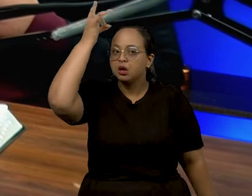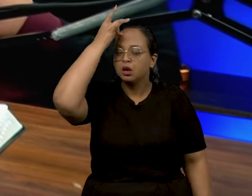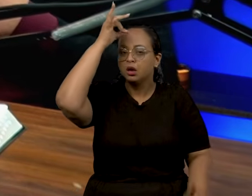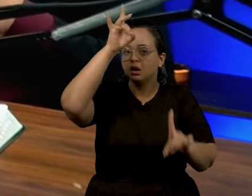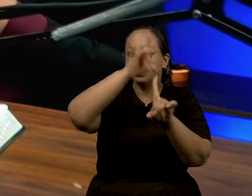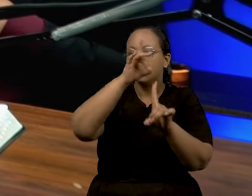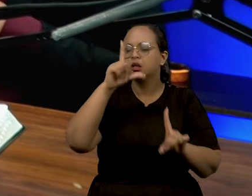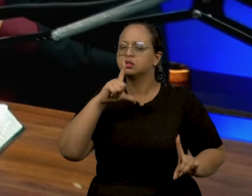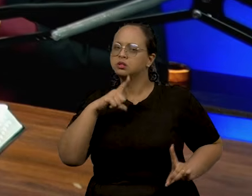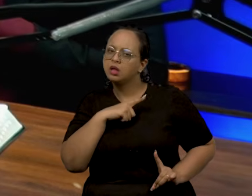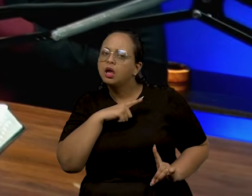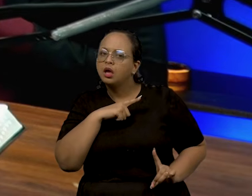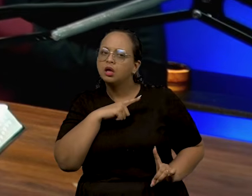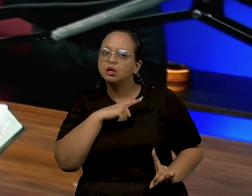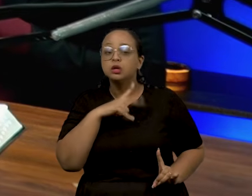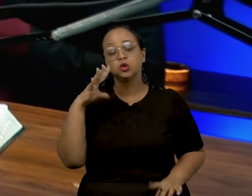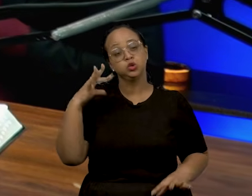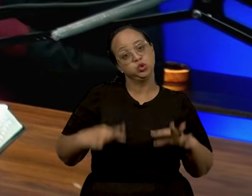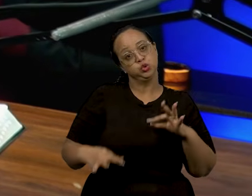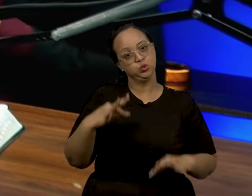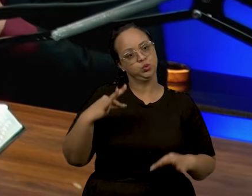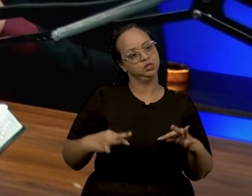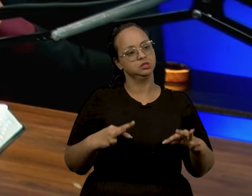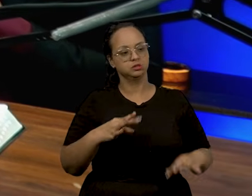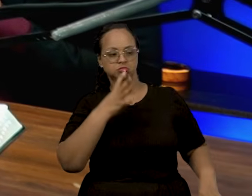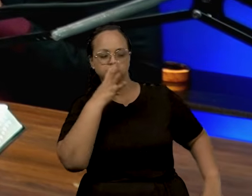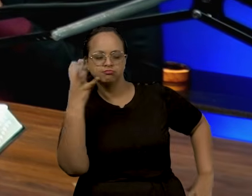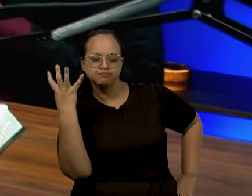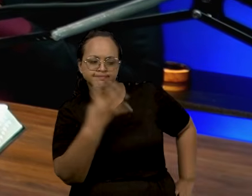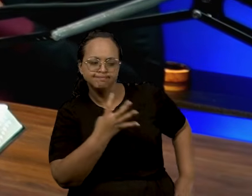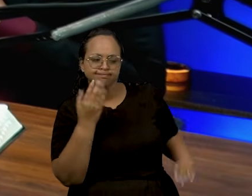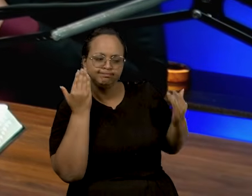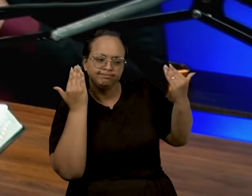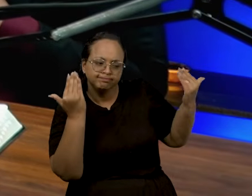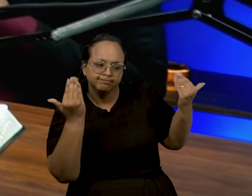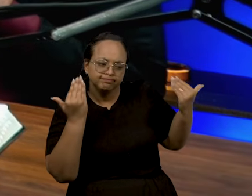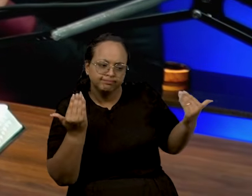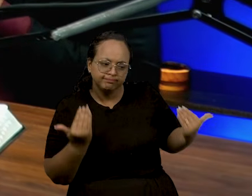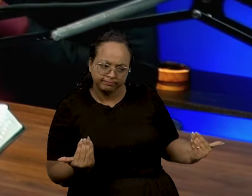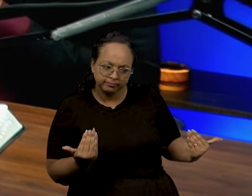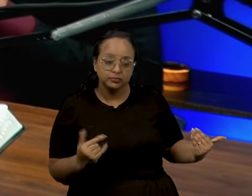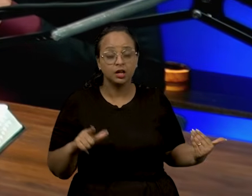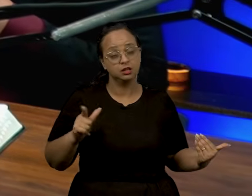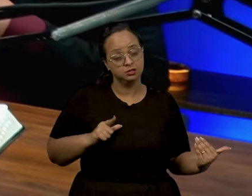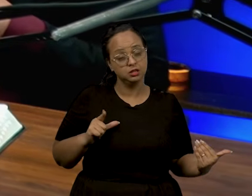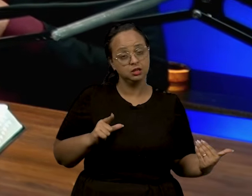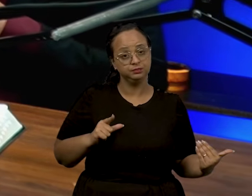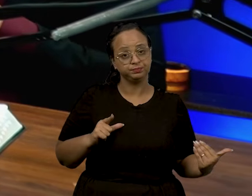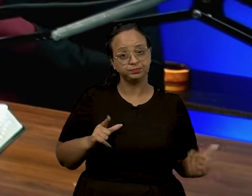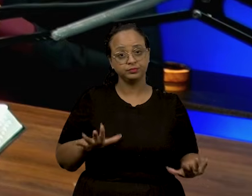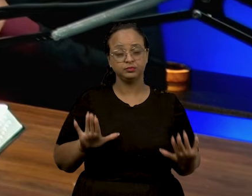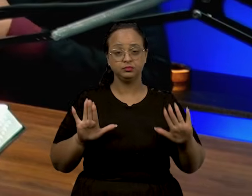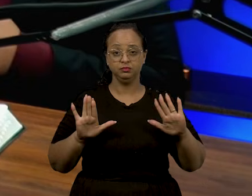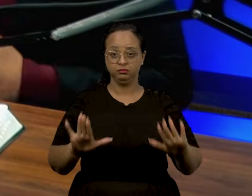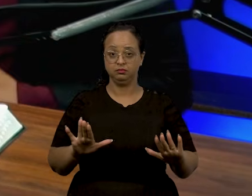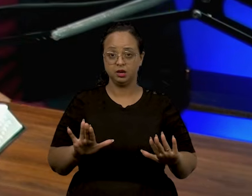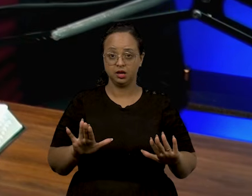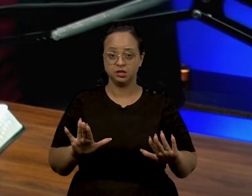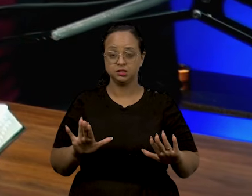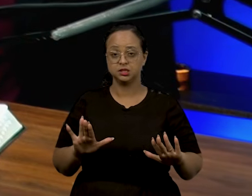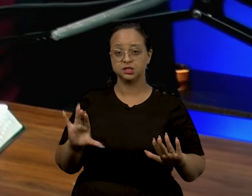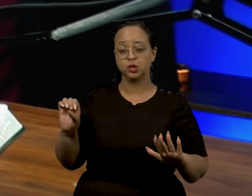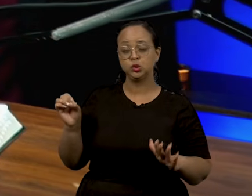eram levantados. Só que quando nós chegamos no Novo Testamento, nós vamos ver